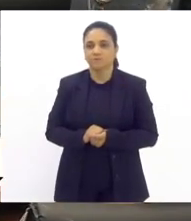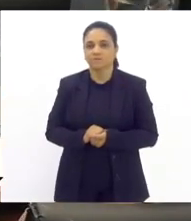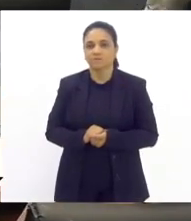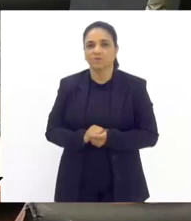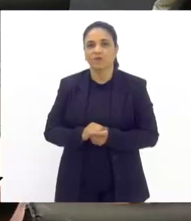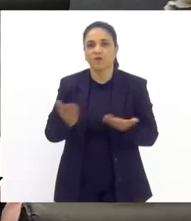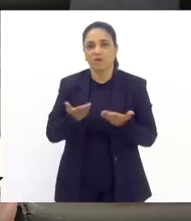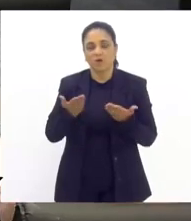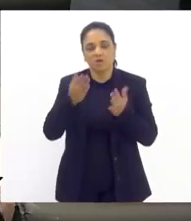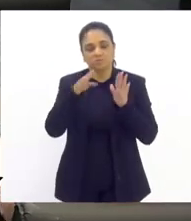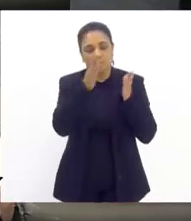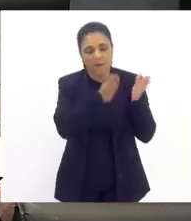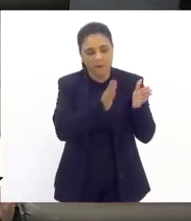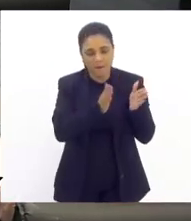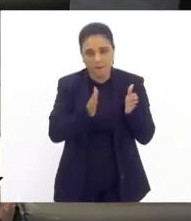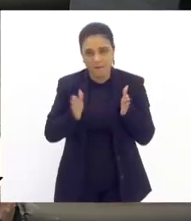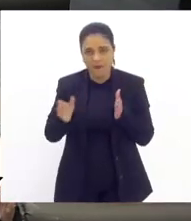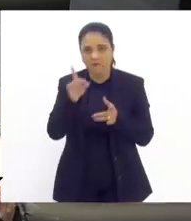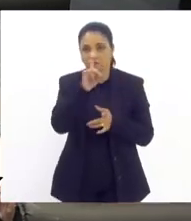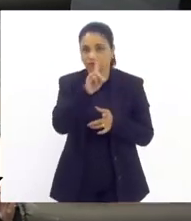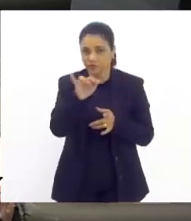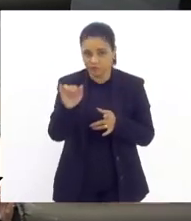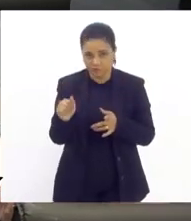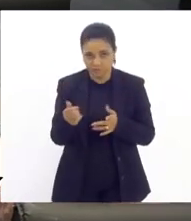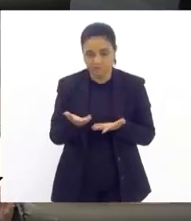a ordem do dia aqui